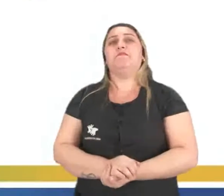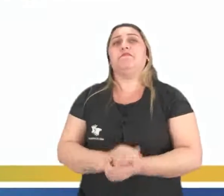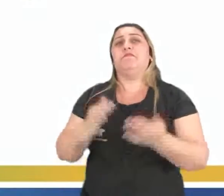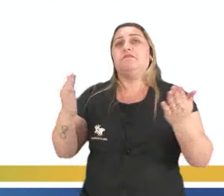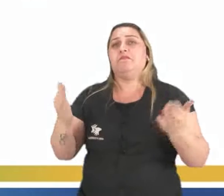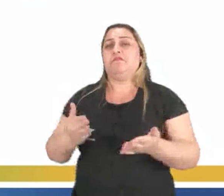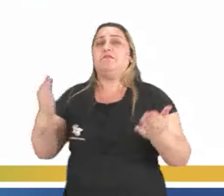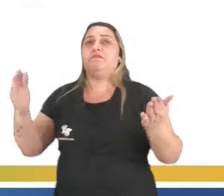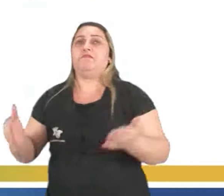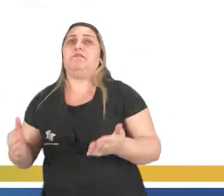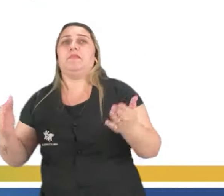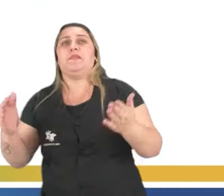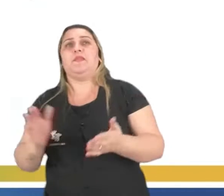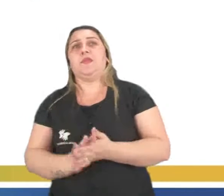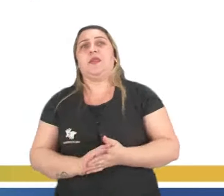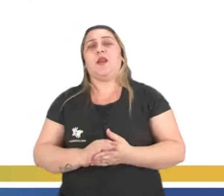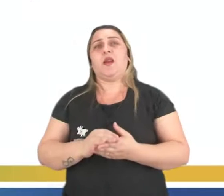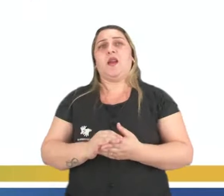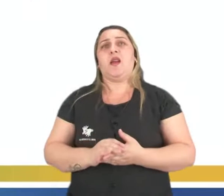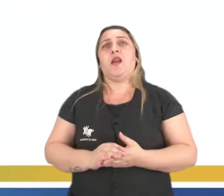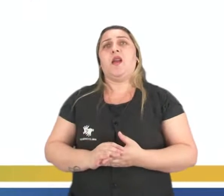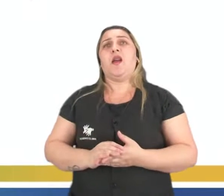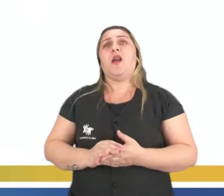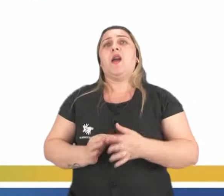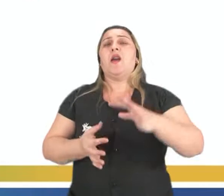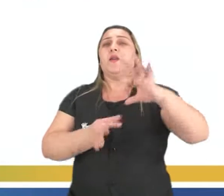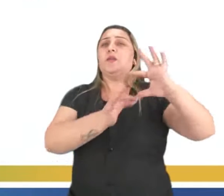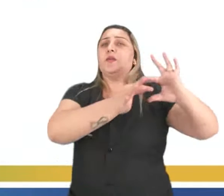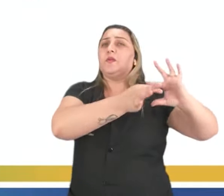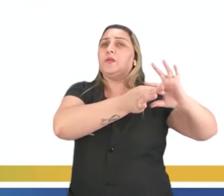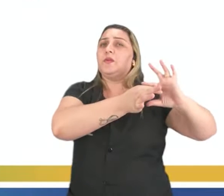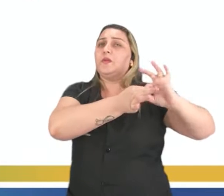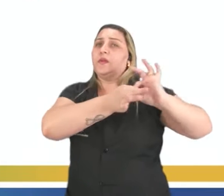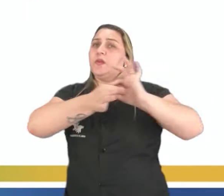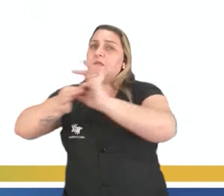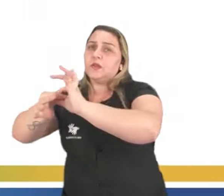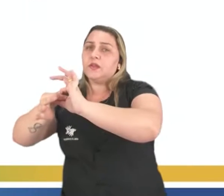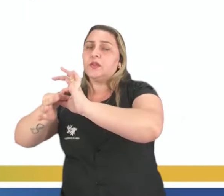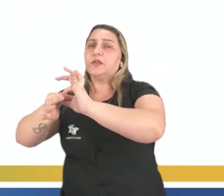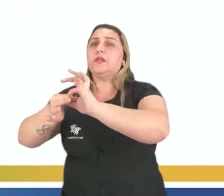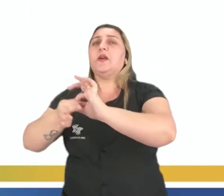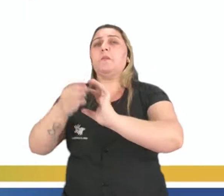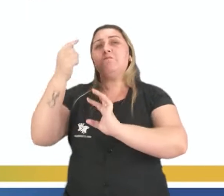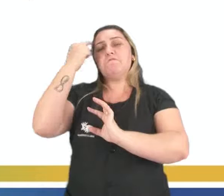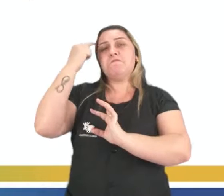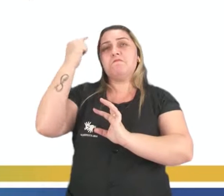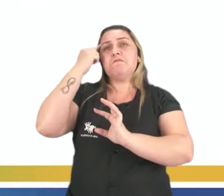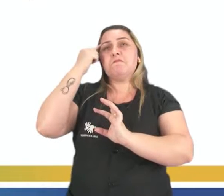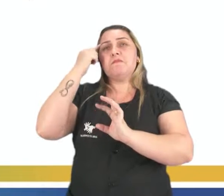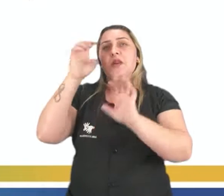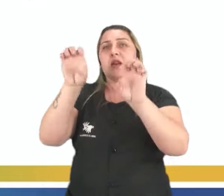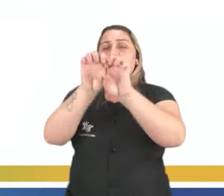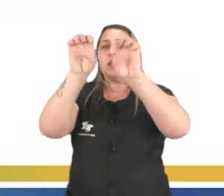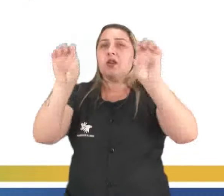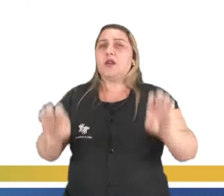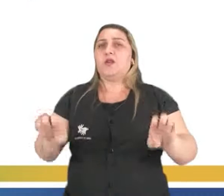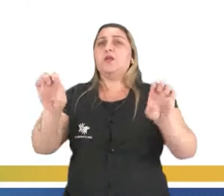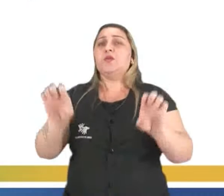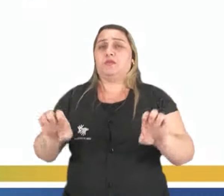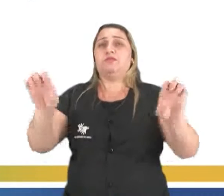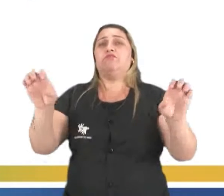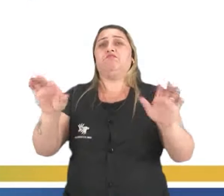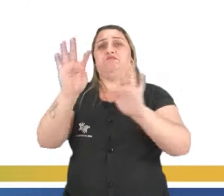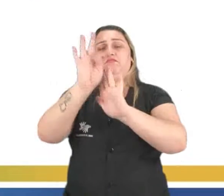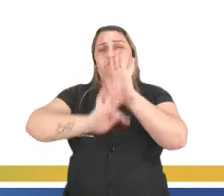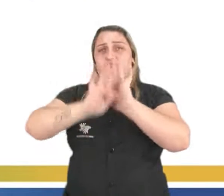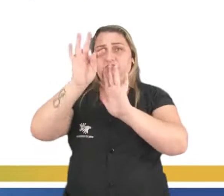agora nós vamos falar um pouquinho sobre coesão textual. Quando eu penso na coesão, eu penso na estrutura textual. Isso mesmo,